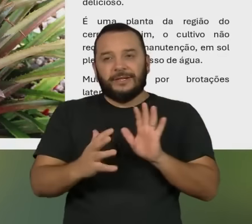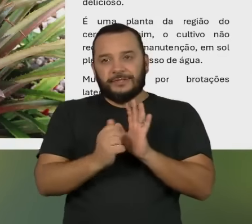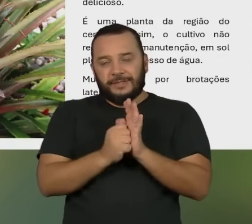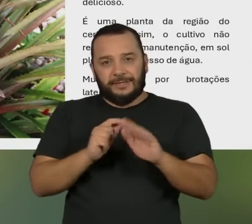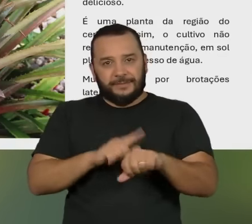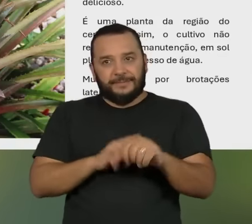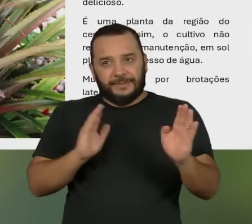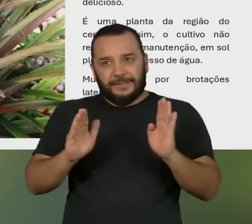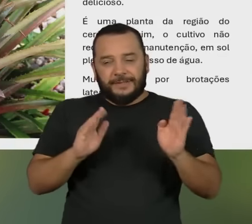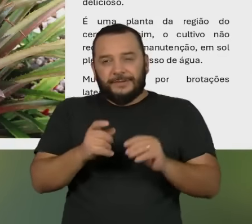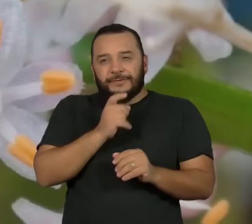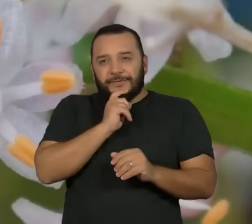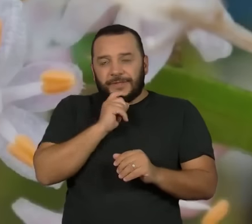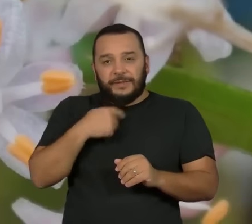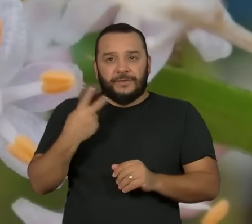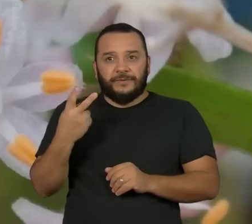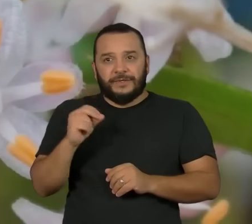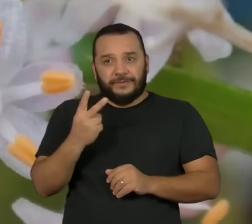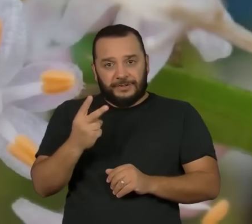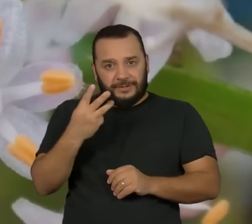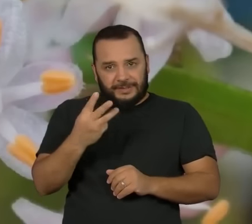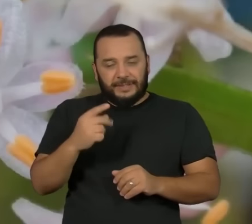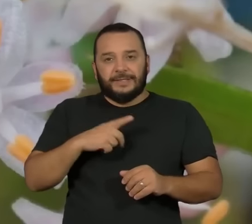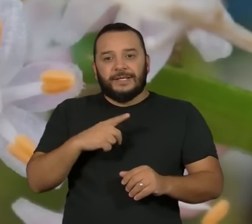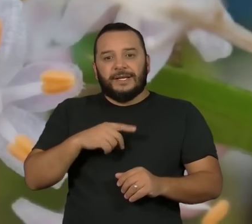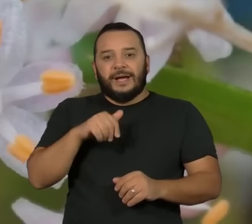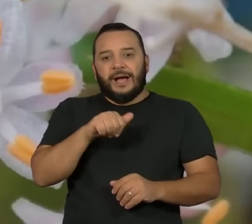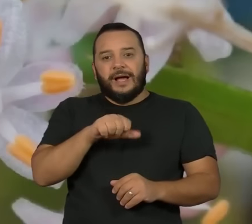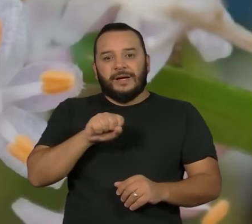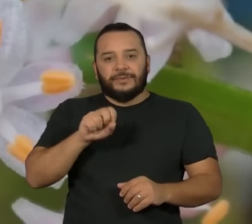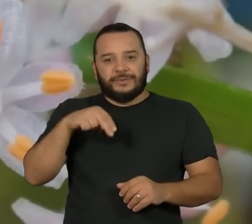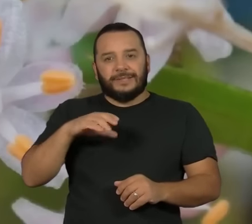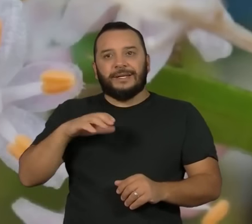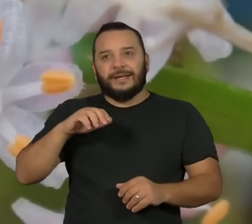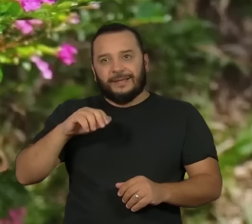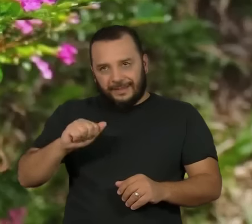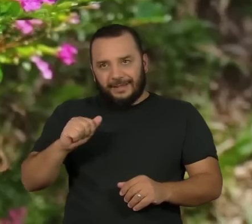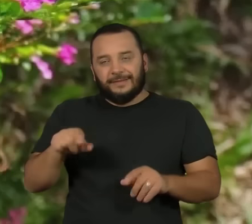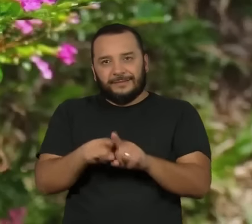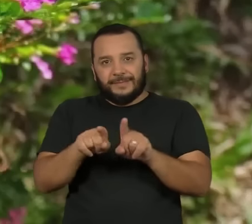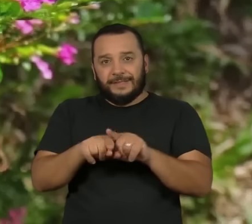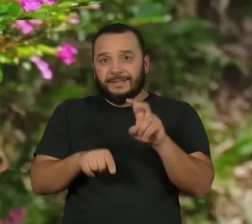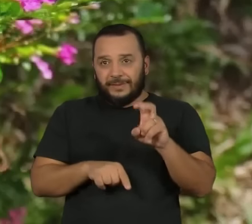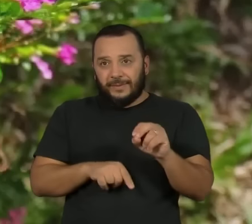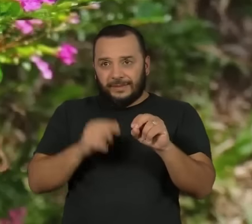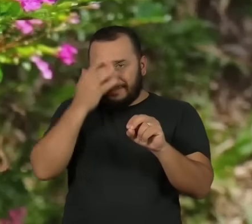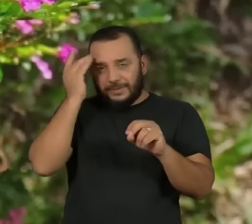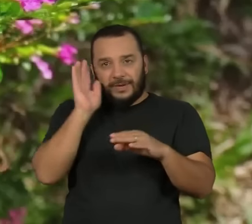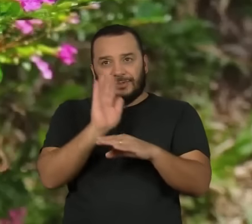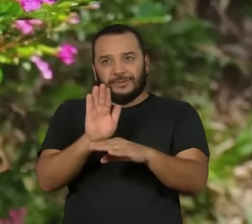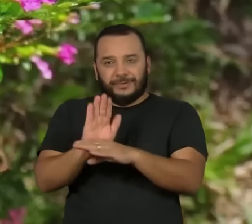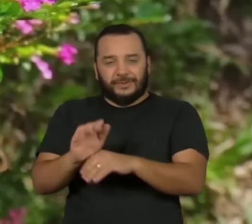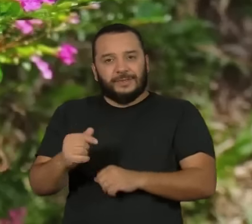inverno de 2023 por Açucena e mais de 50 colaboradores. Eu saia para procurar flores